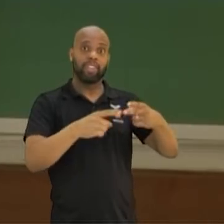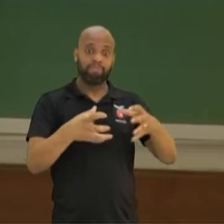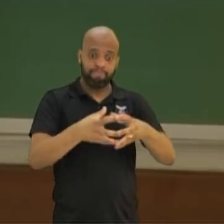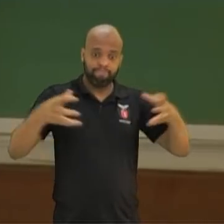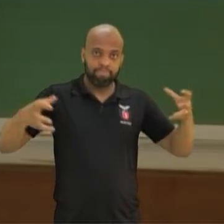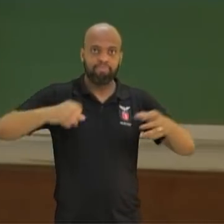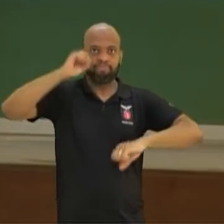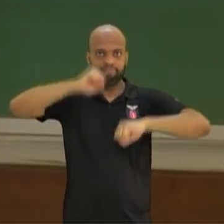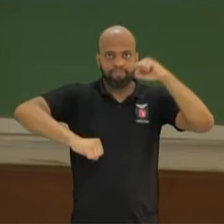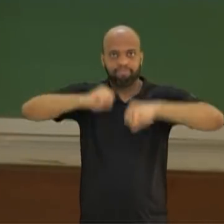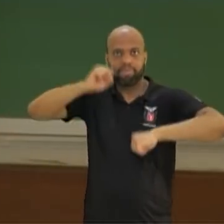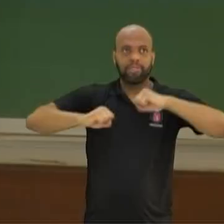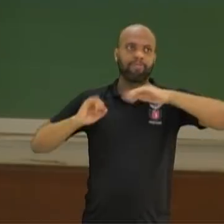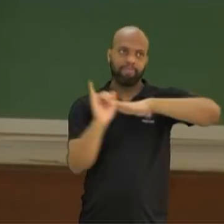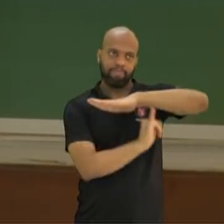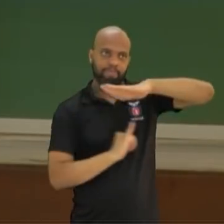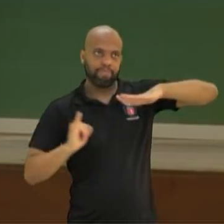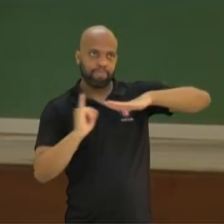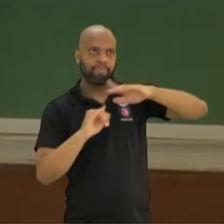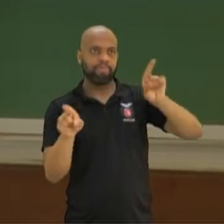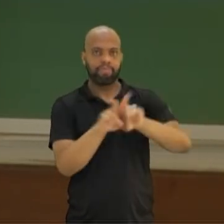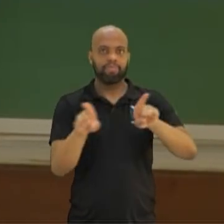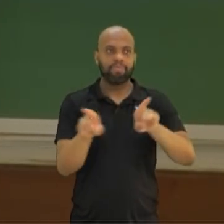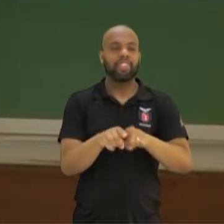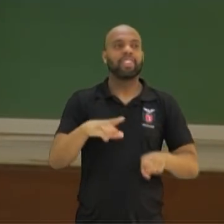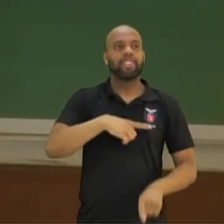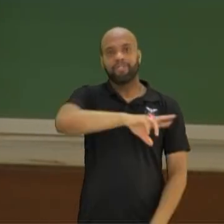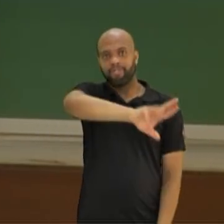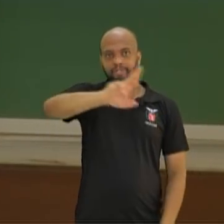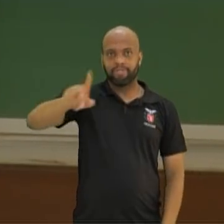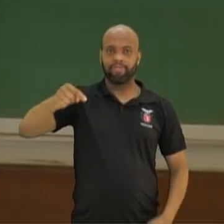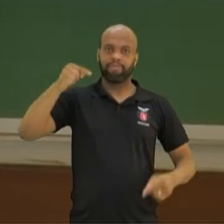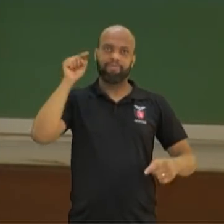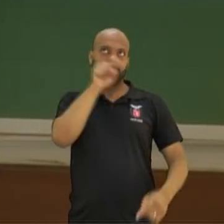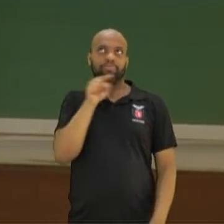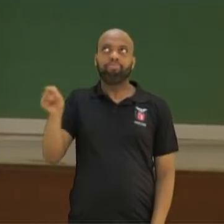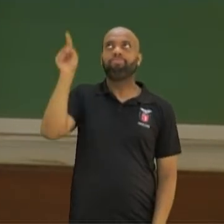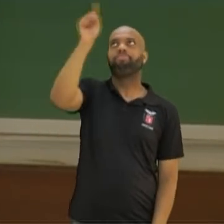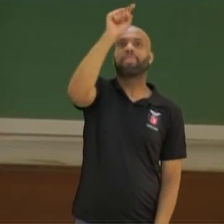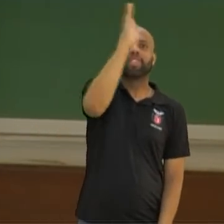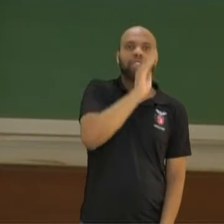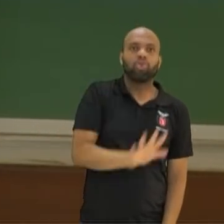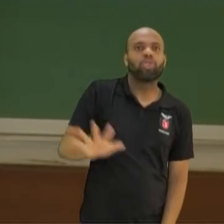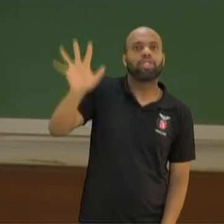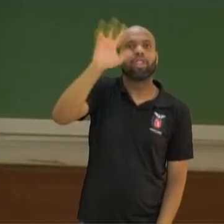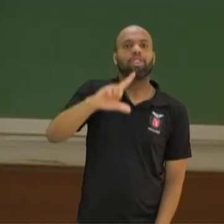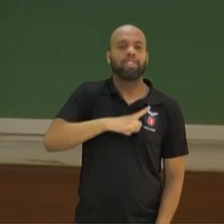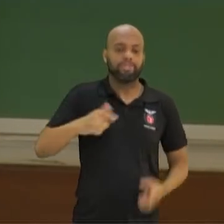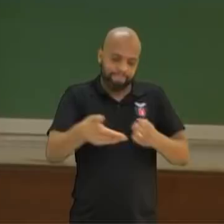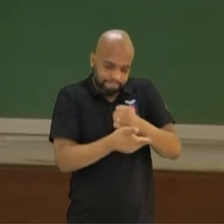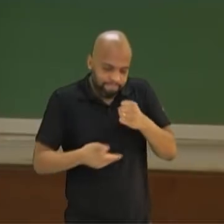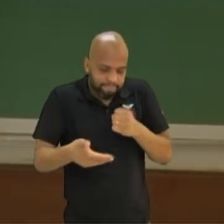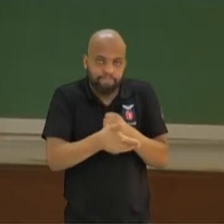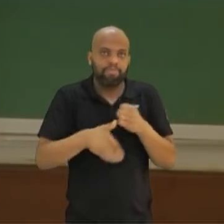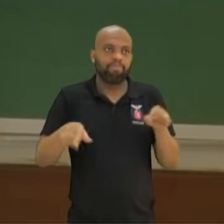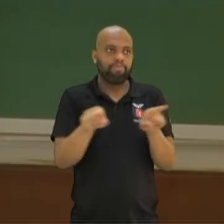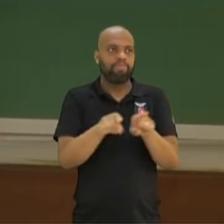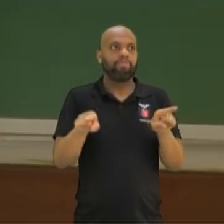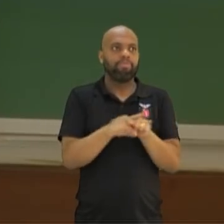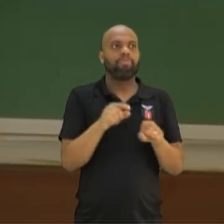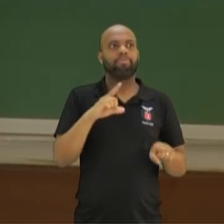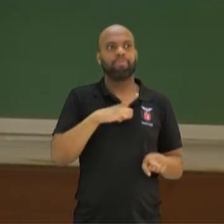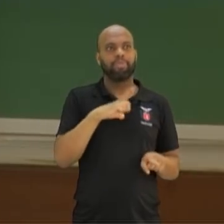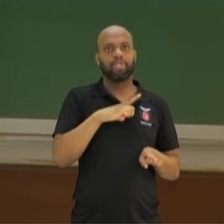fábricas, duas grandes indústrias que se distribuem em vários pontos do território nacional, que dão essa base tão